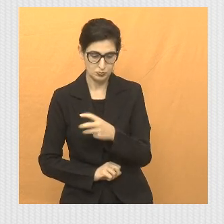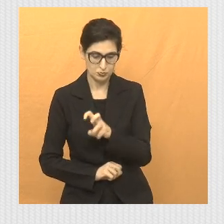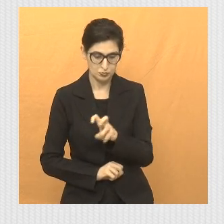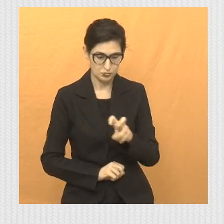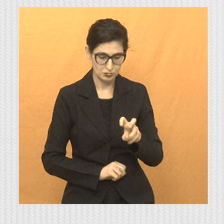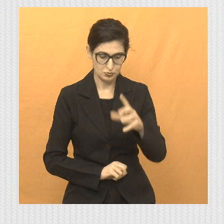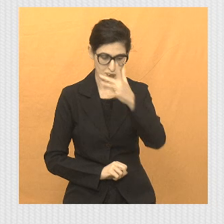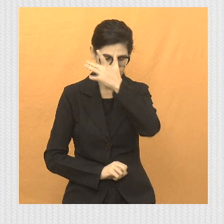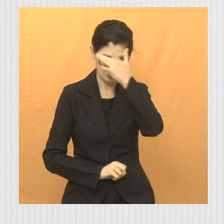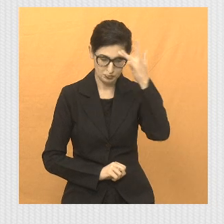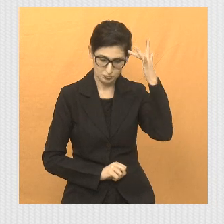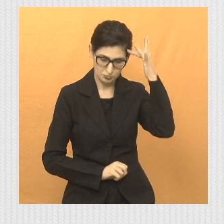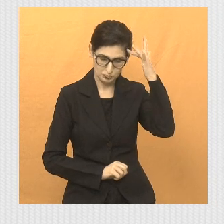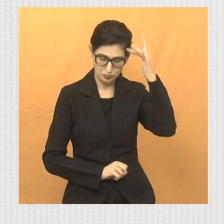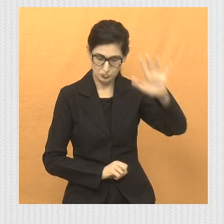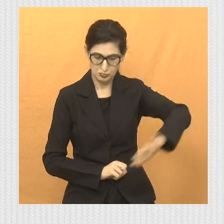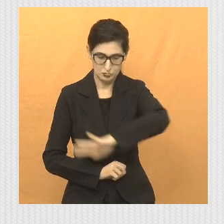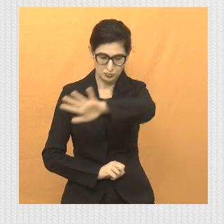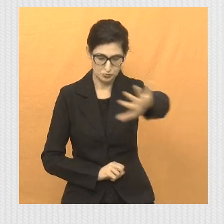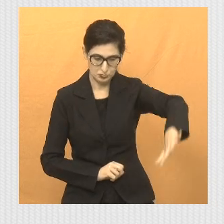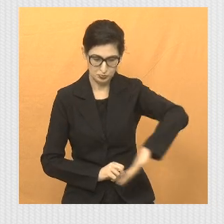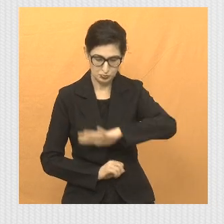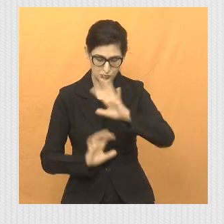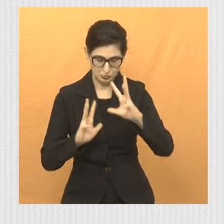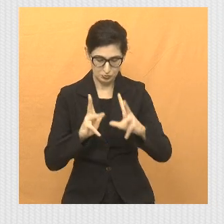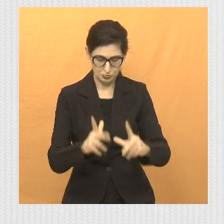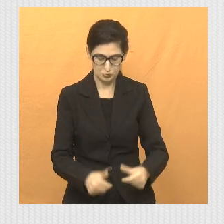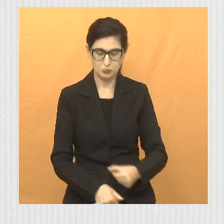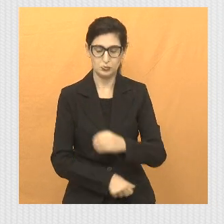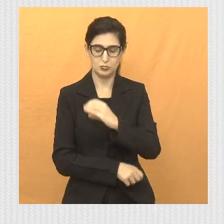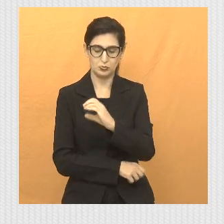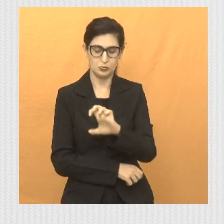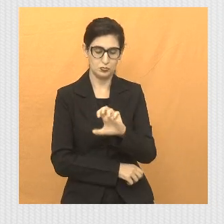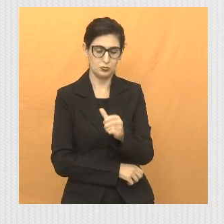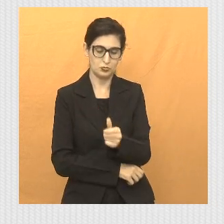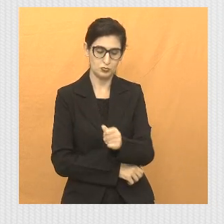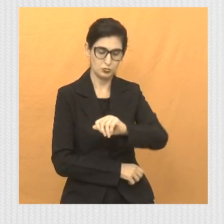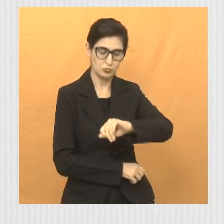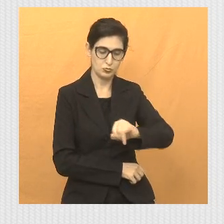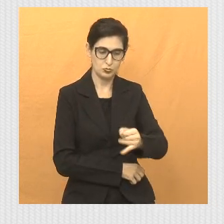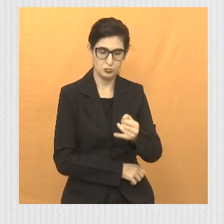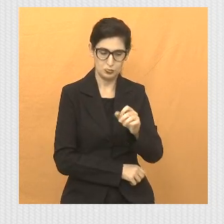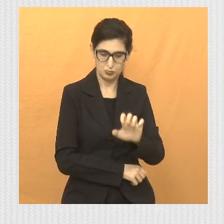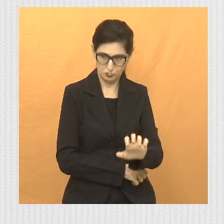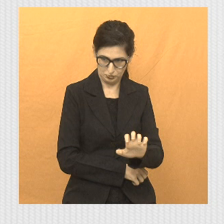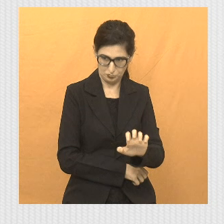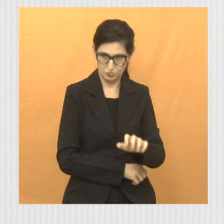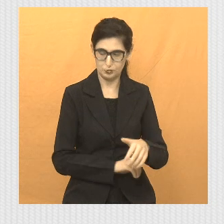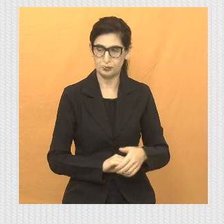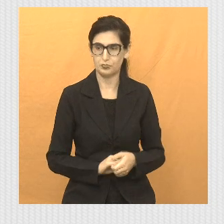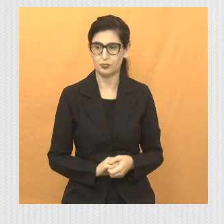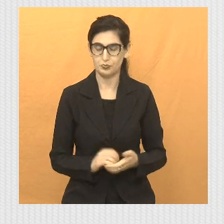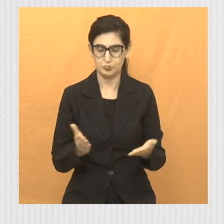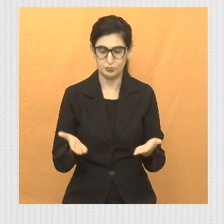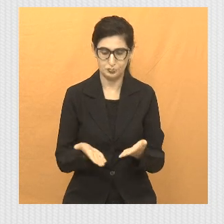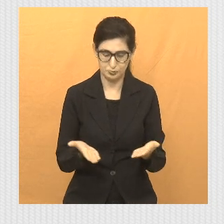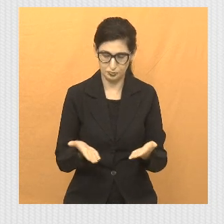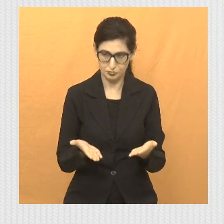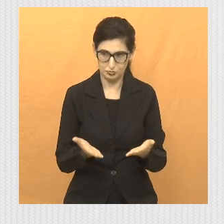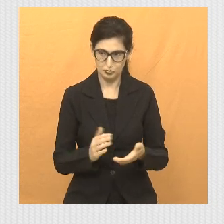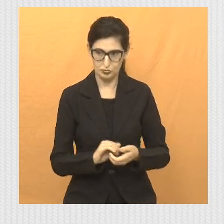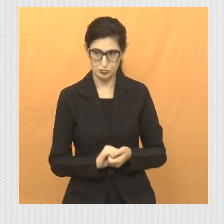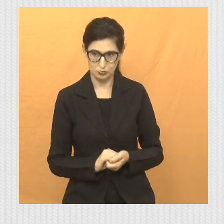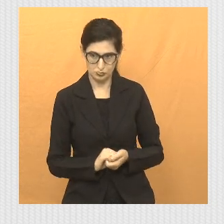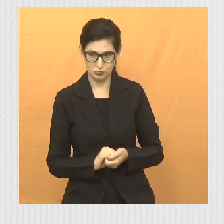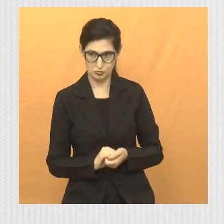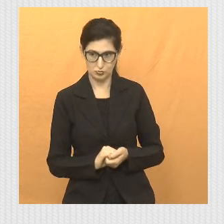226.355 habitantes, segundo dados da Fundação SEAD. Pode passar. Seguiremos aos dados dos serviços